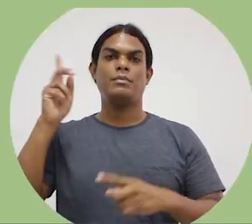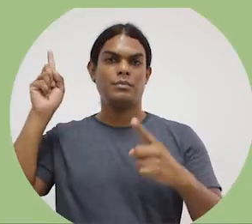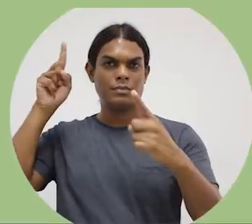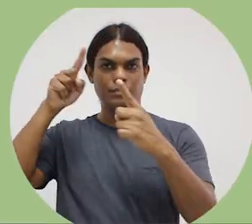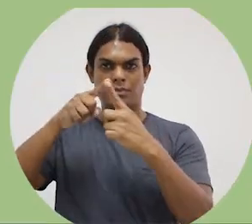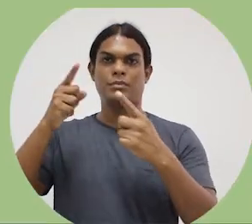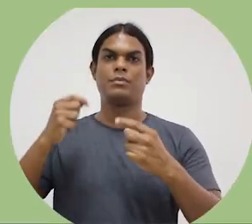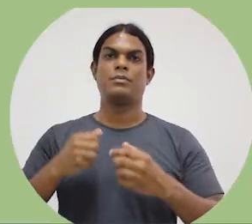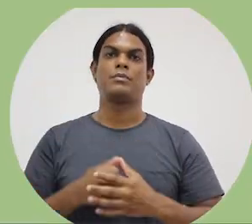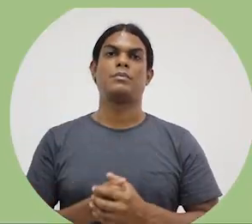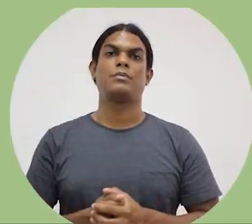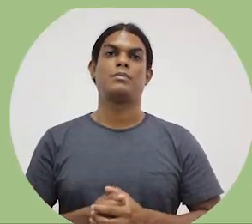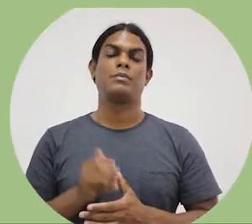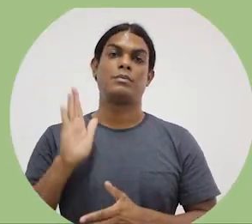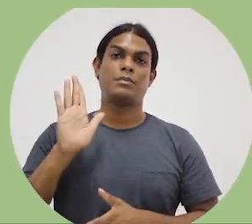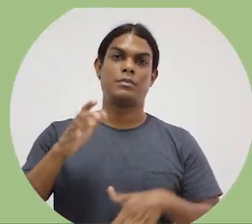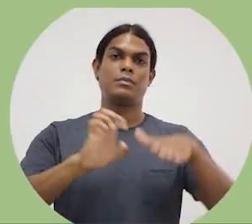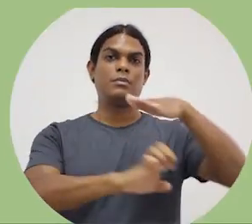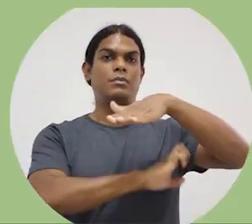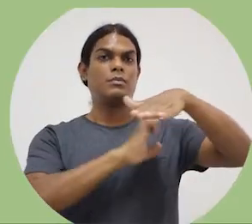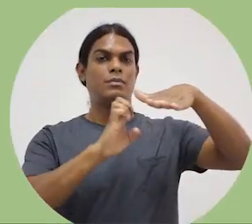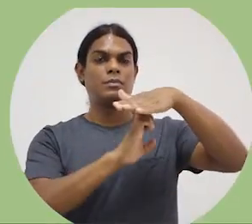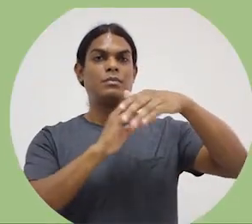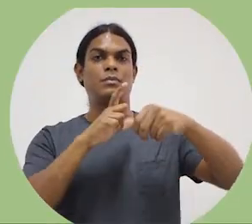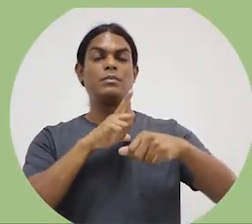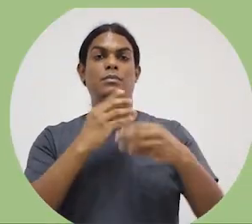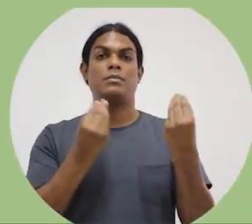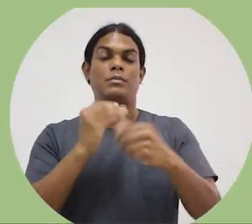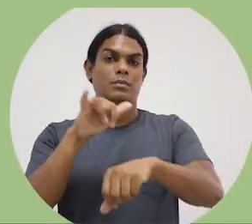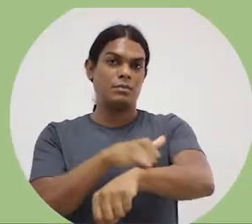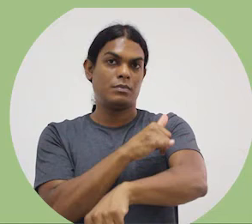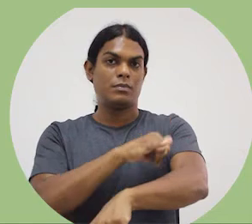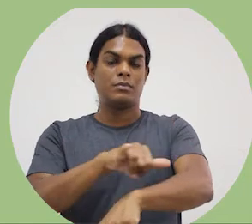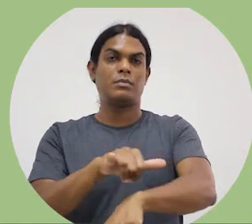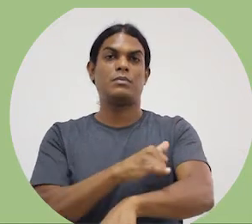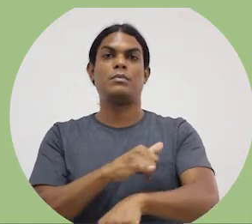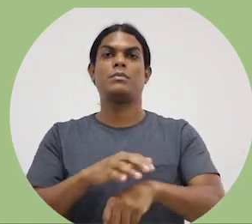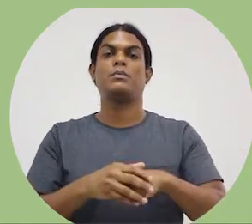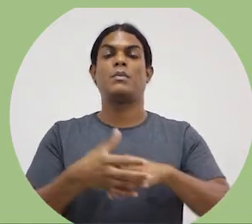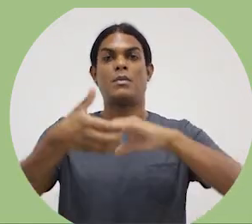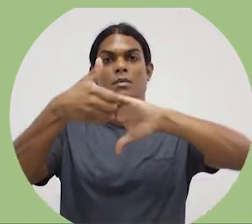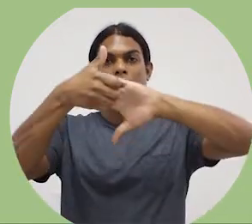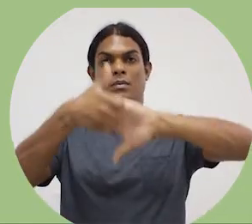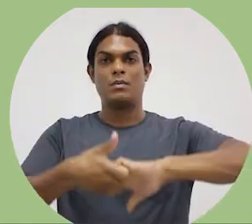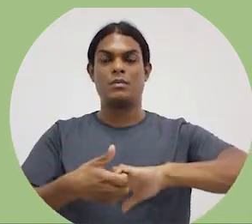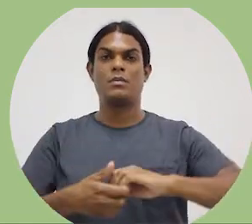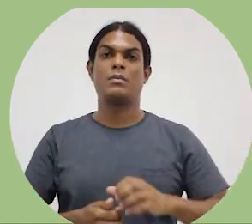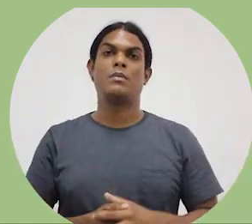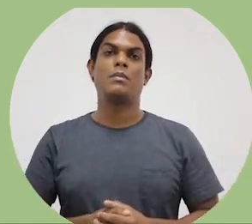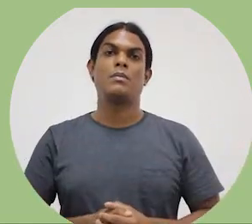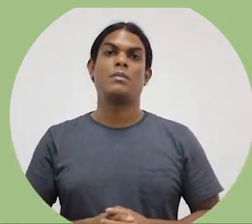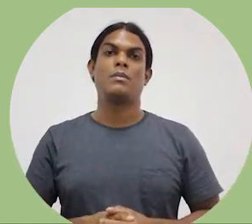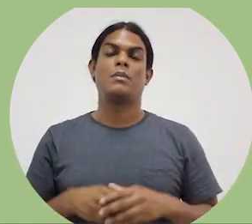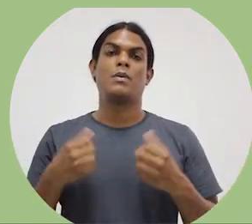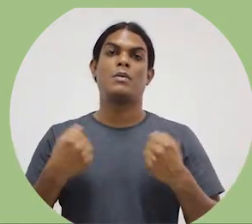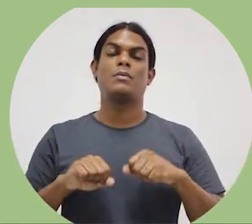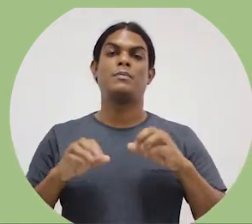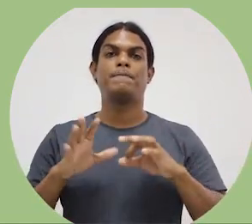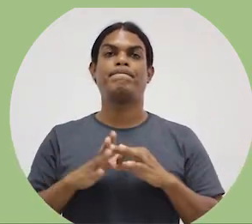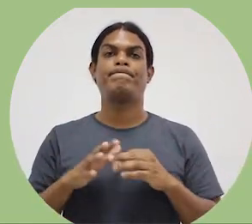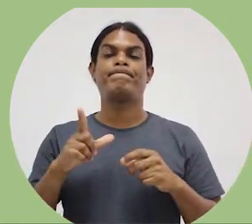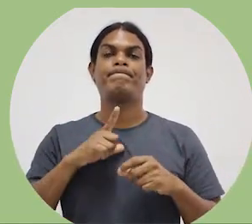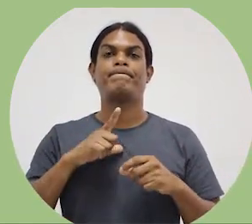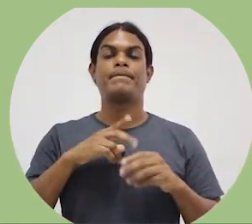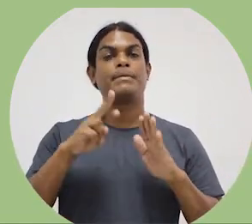objetivo. Já as empresas que têm como prioridade competitiva principal a qualidade, elas precisam manter